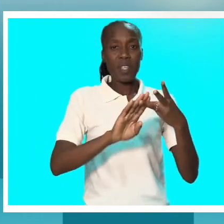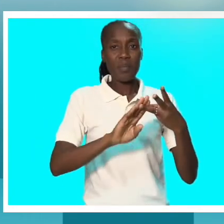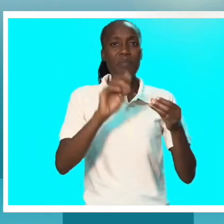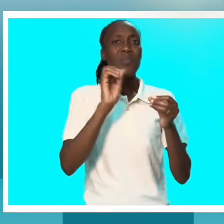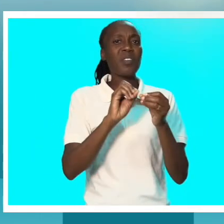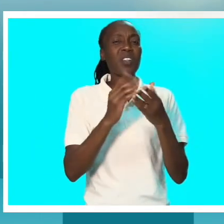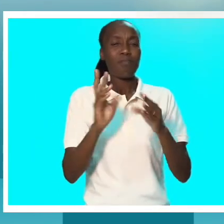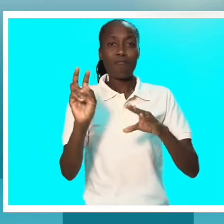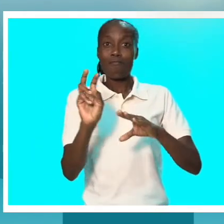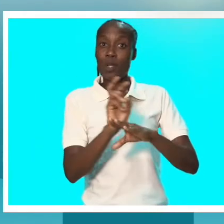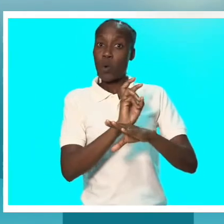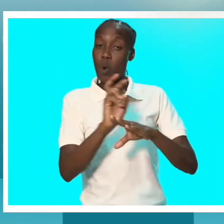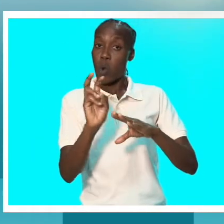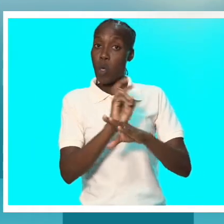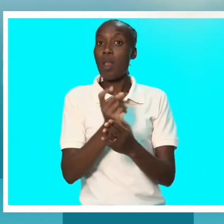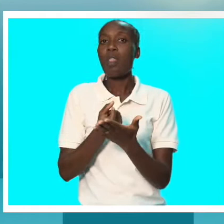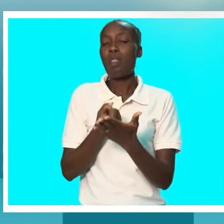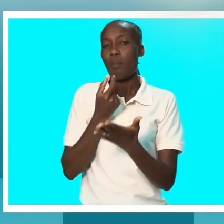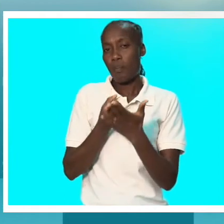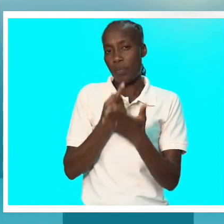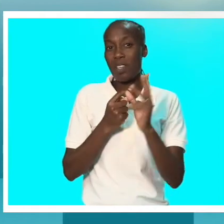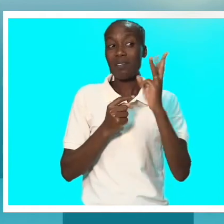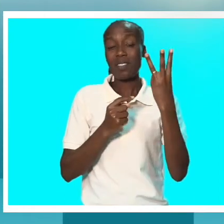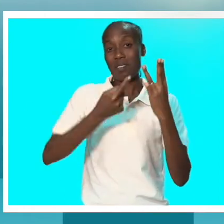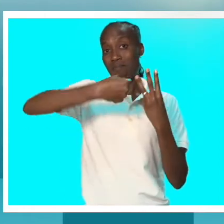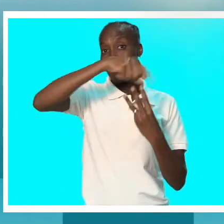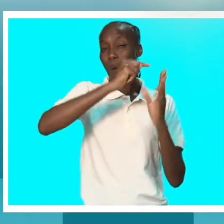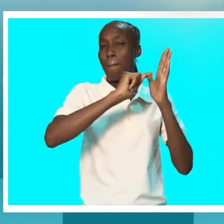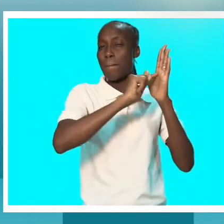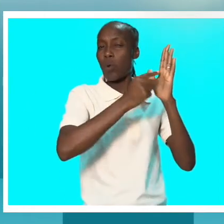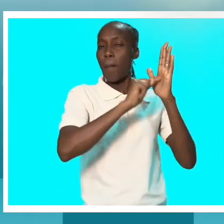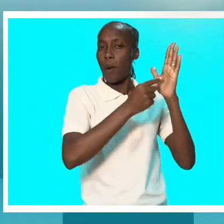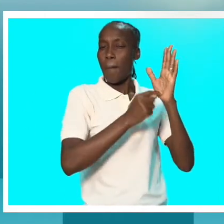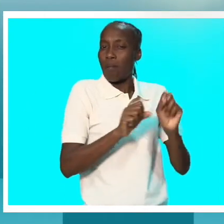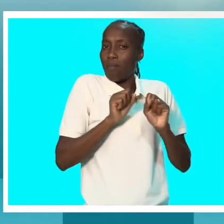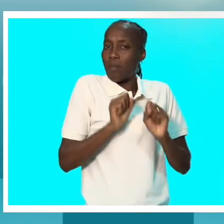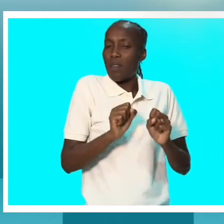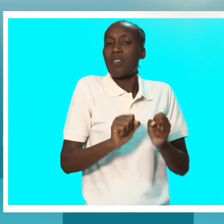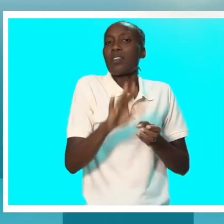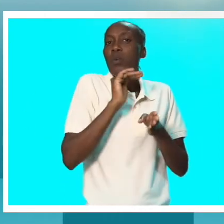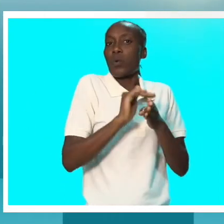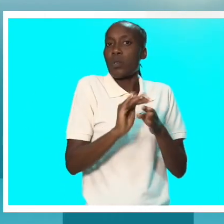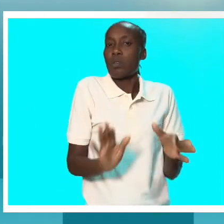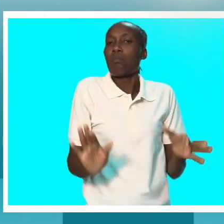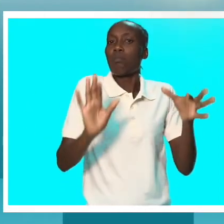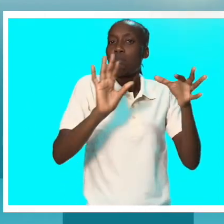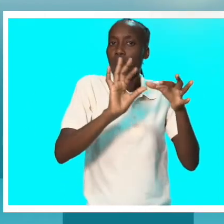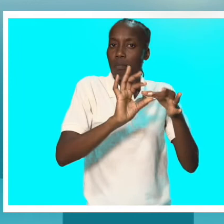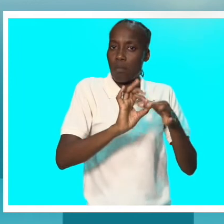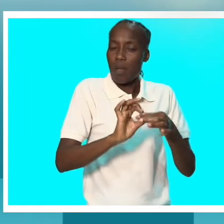terceiro pilar há de ser o controle medicamentoso. Esses três pilares devem ser utilizados